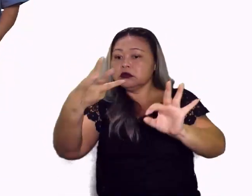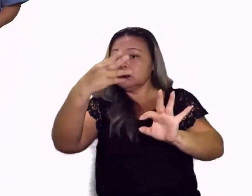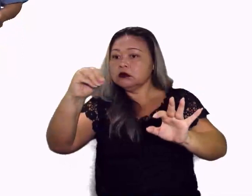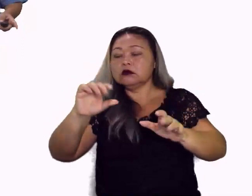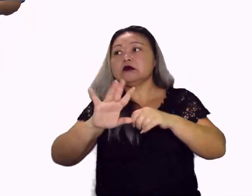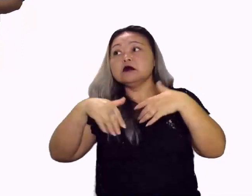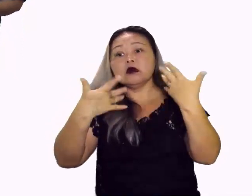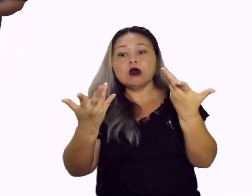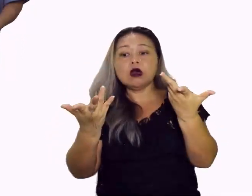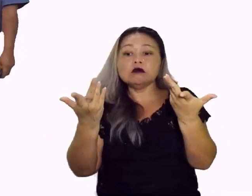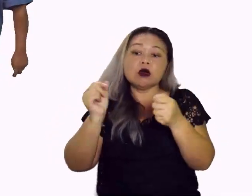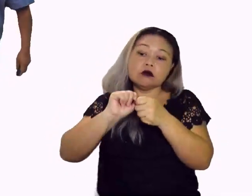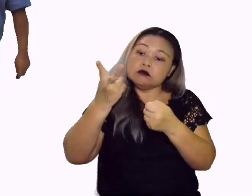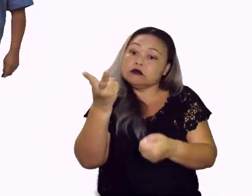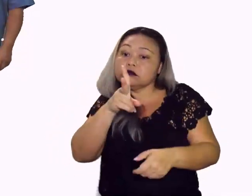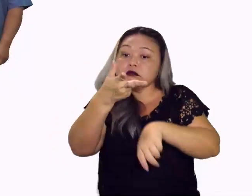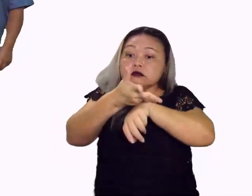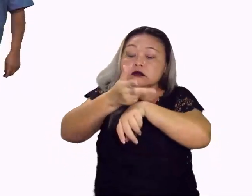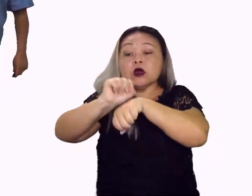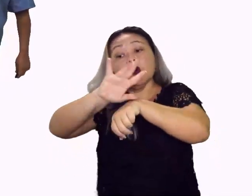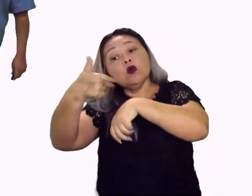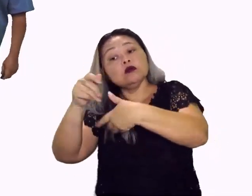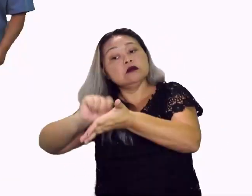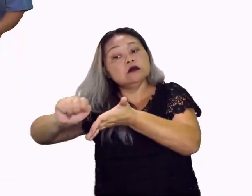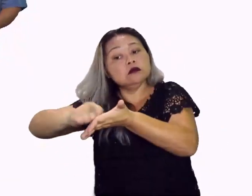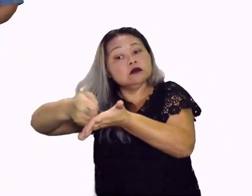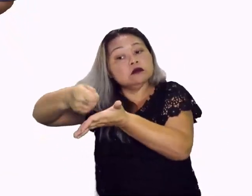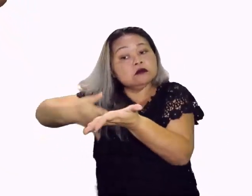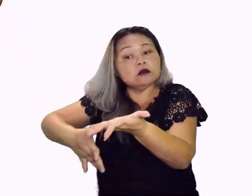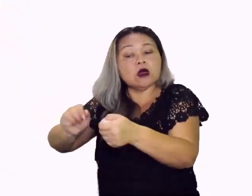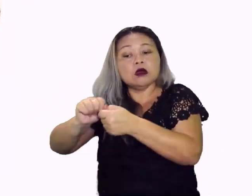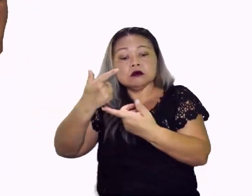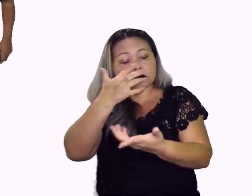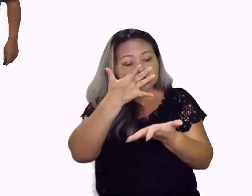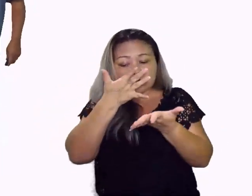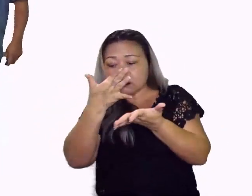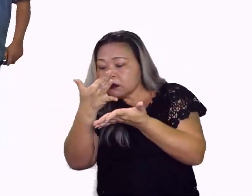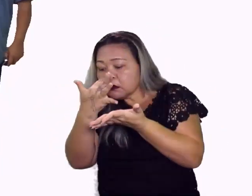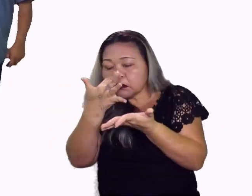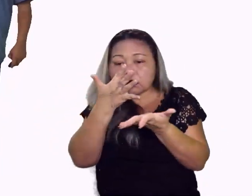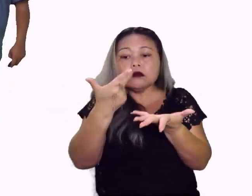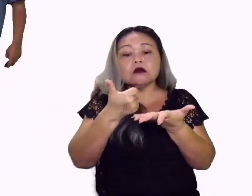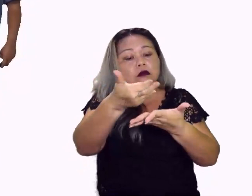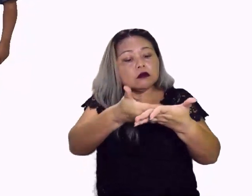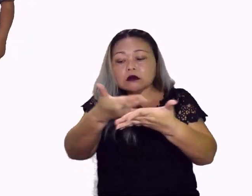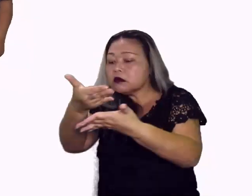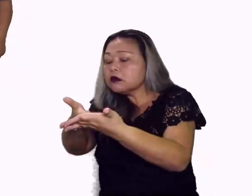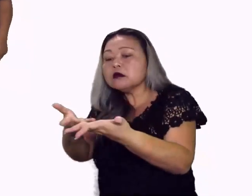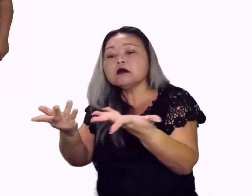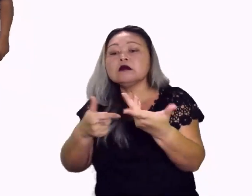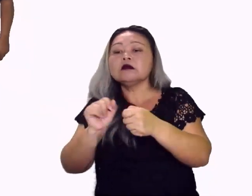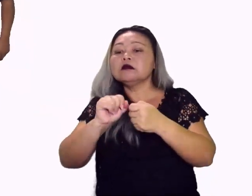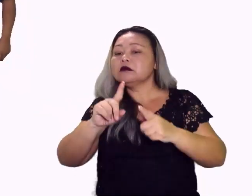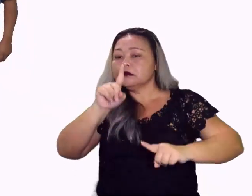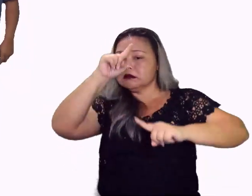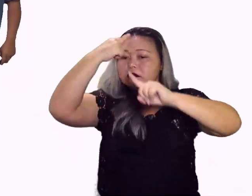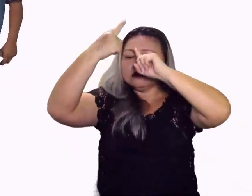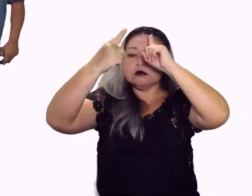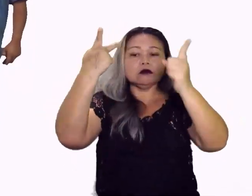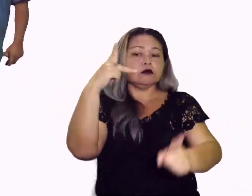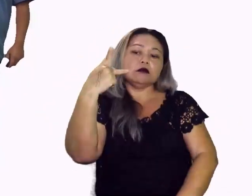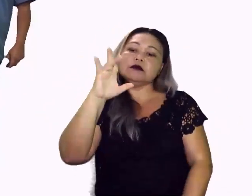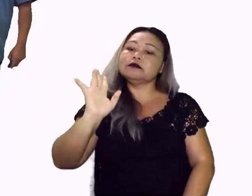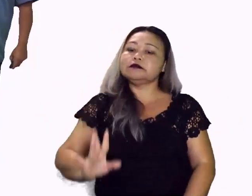o mito, ou o vídeo ou a redação, tá? E manda para nós no grupo para a gente apreciar e contemplar com vocês essa criatividade, o